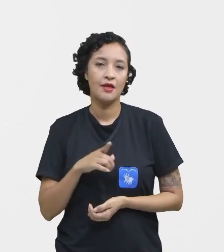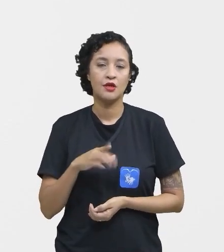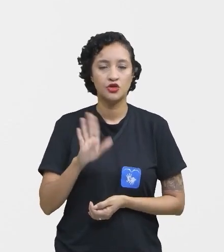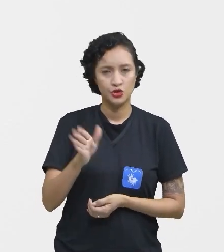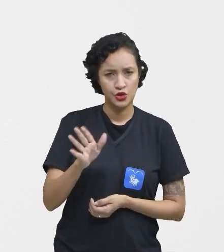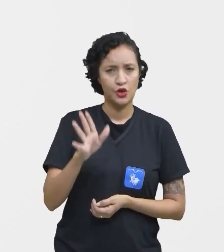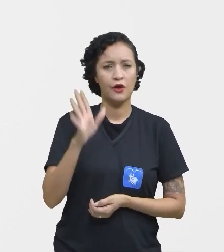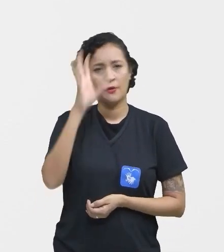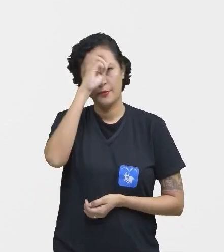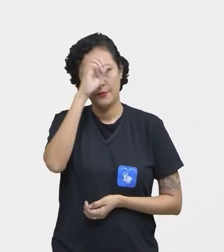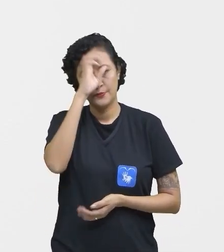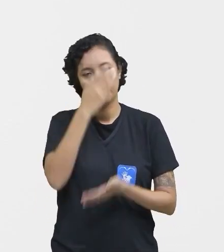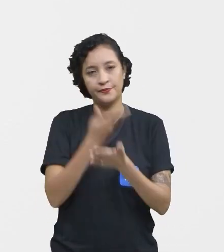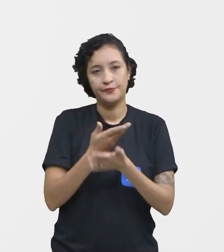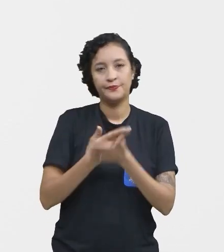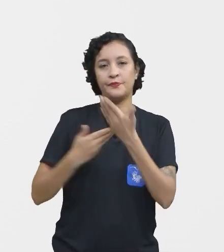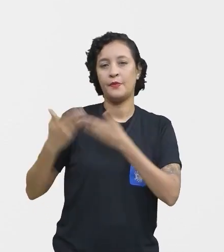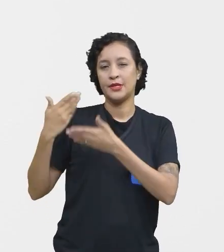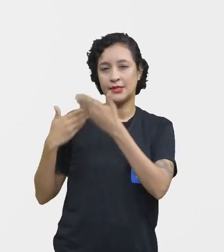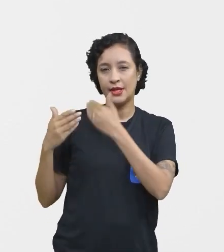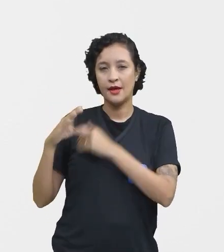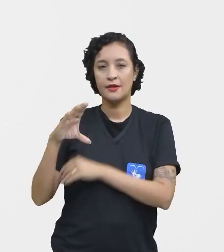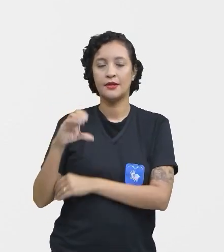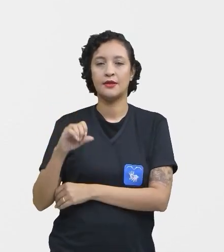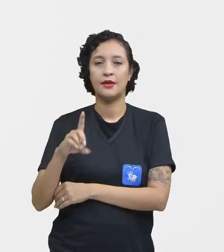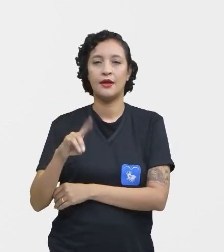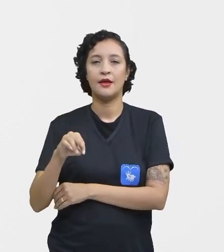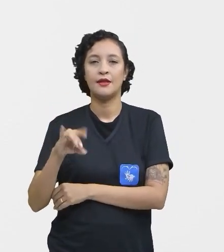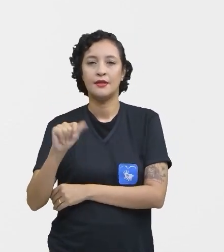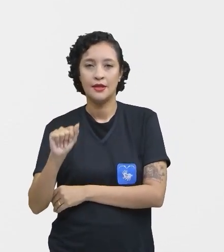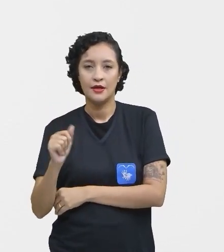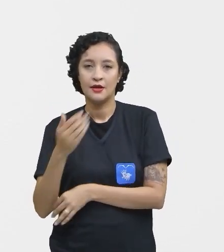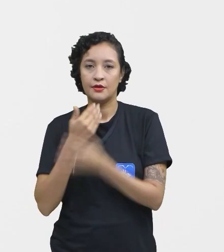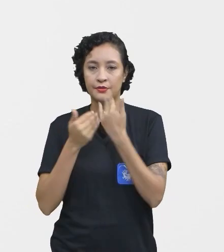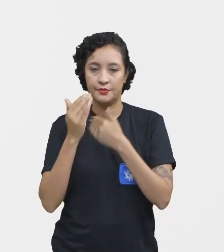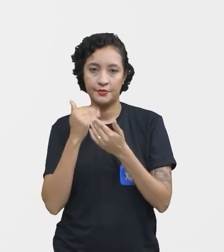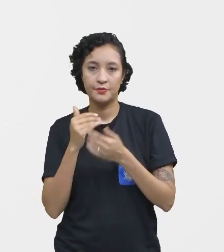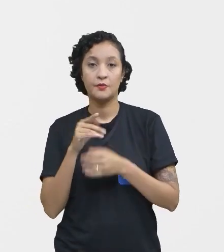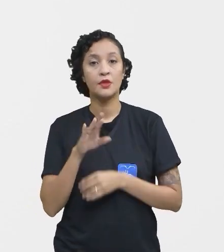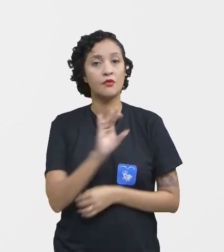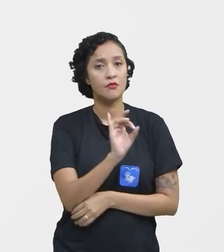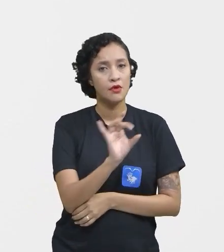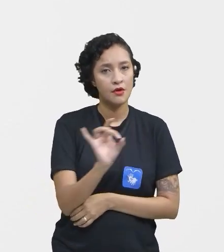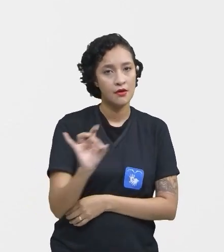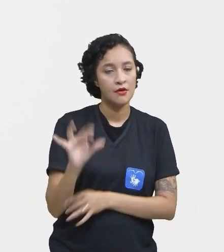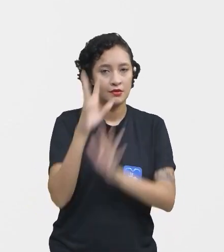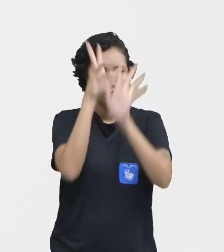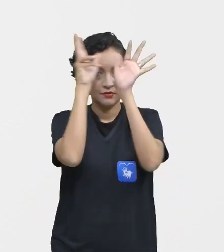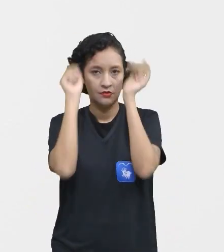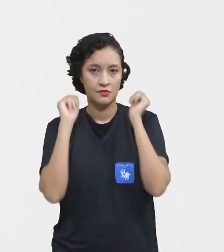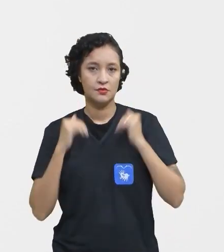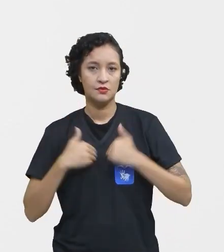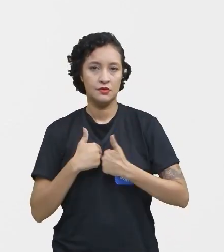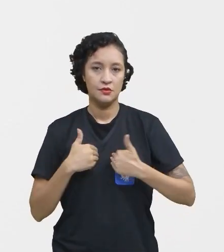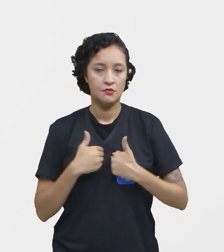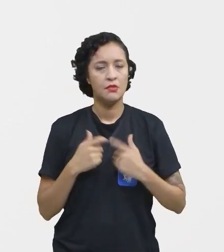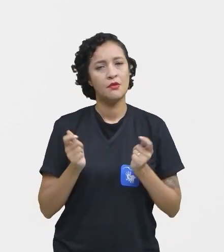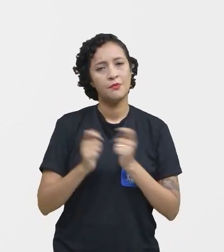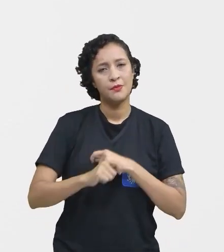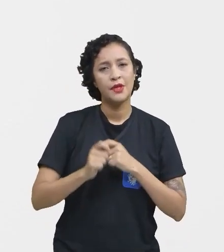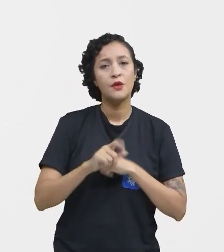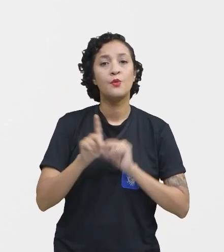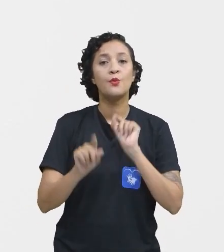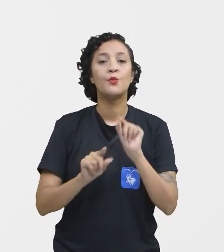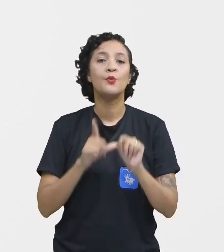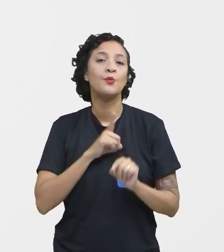cadeia alimentar. Então, cada um desses animais, eles possuem um hábito